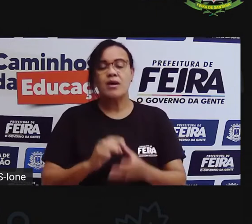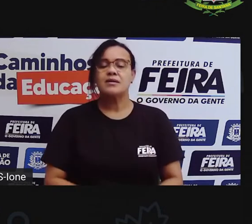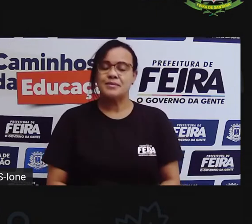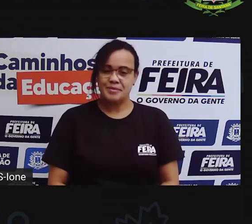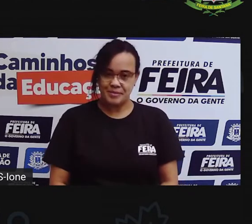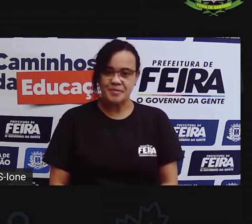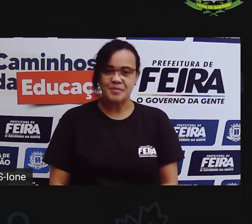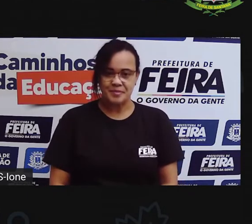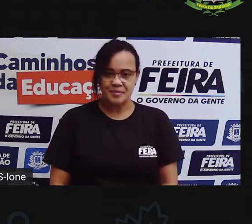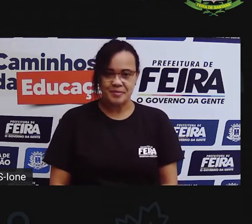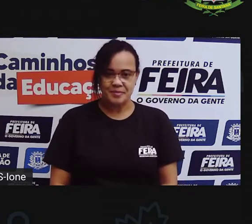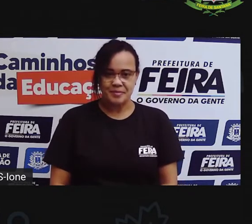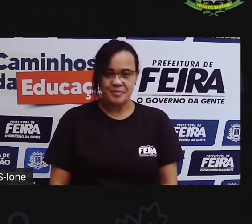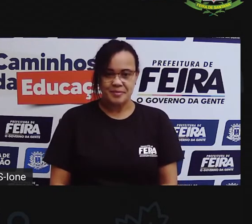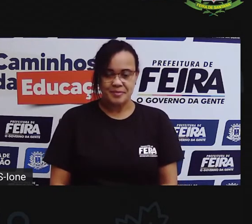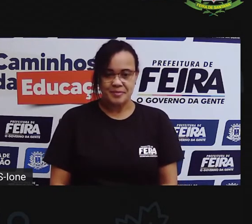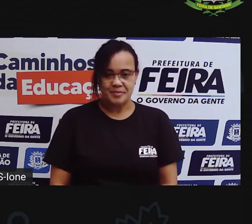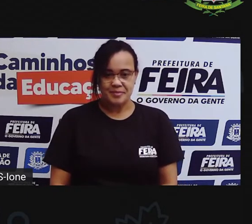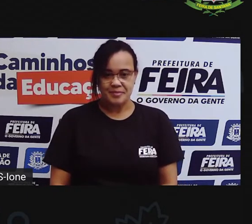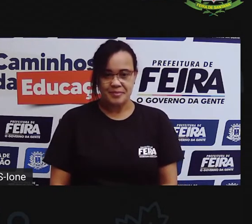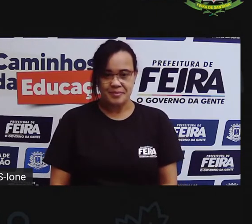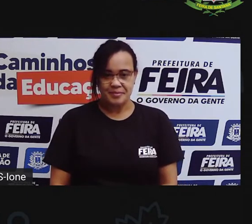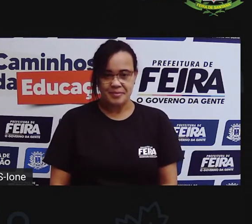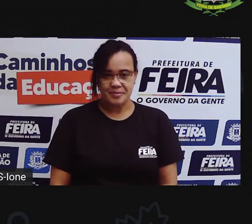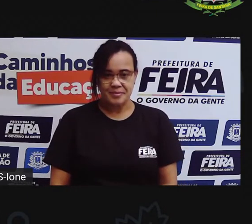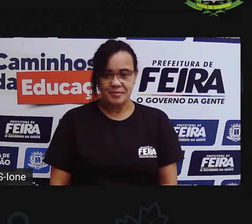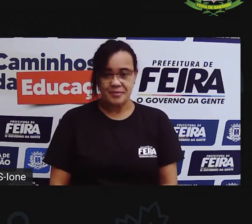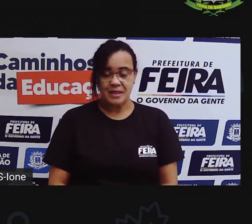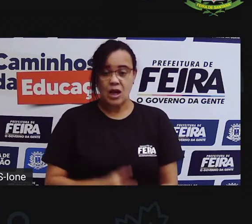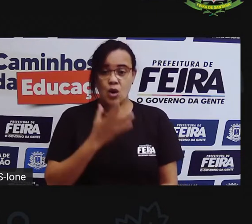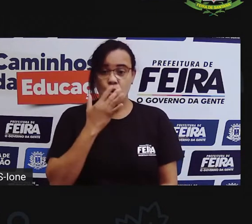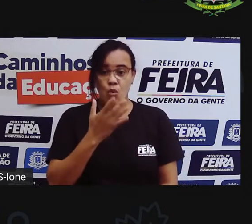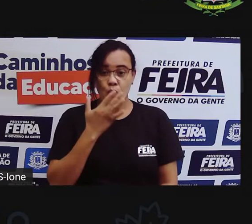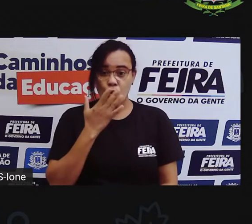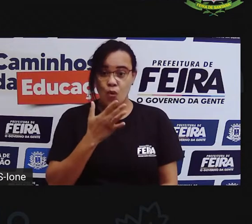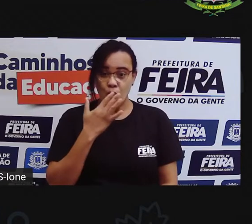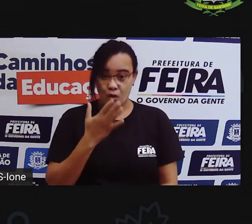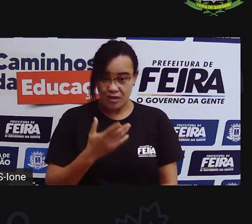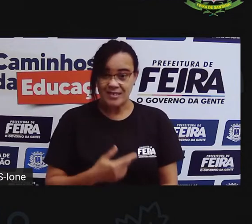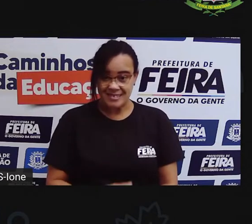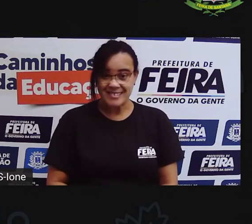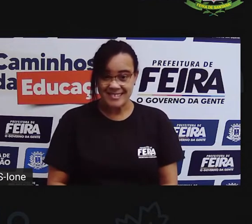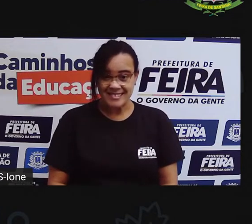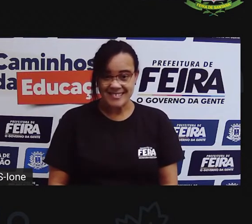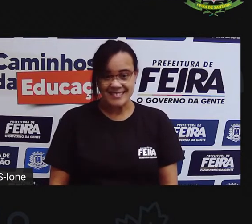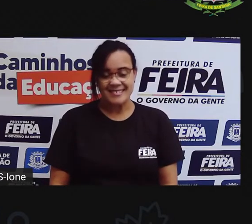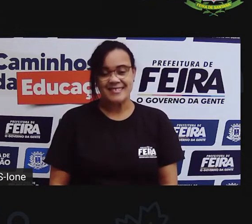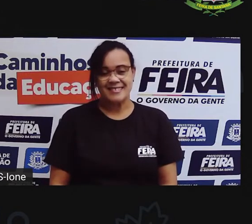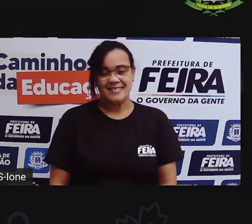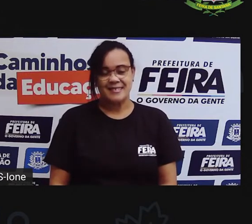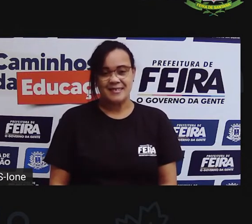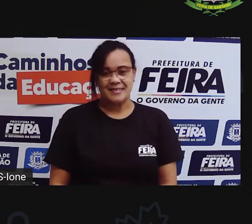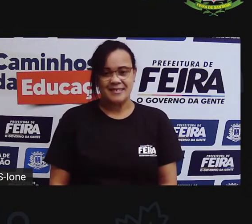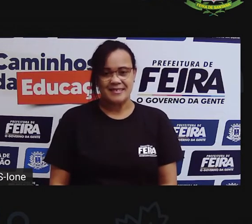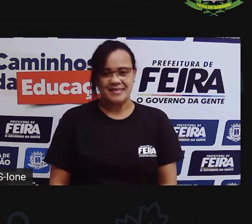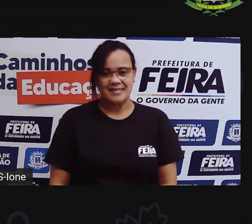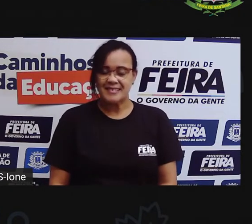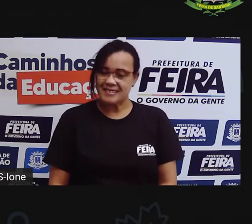Então, agora a gente vai fazer o quê? Vamos colorir o nosso sopra-sopra, então, o nosso rolinho? Então, vamos